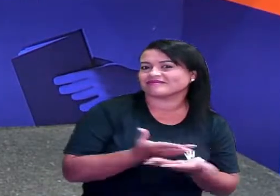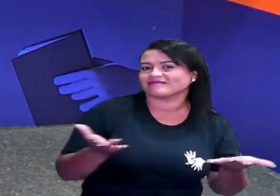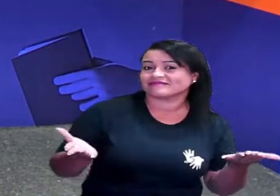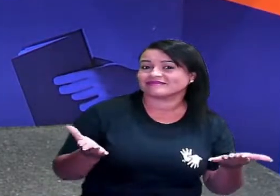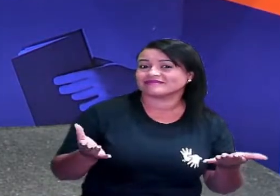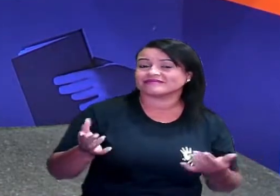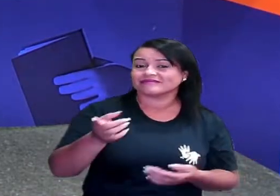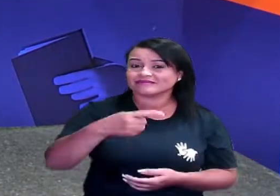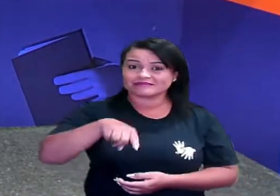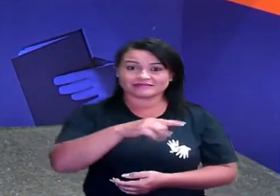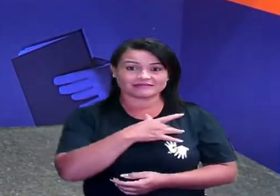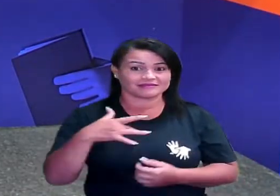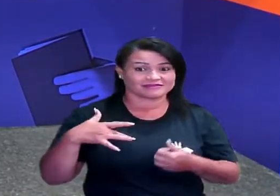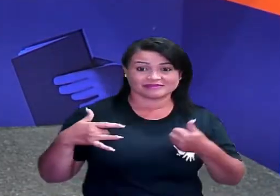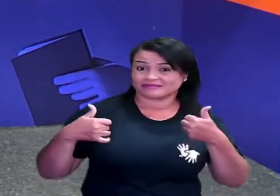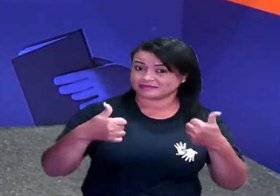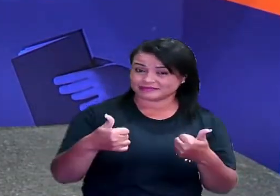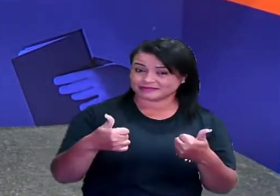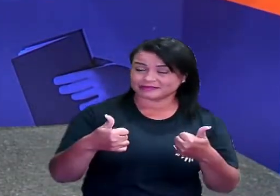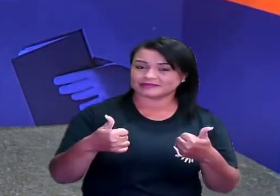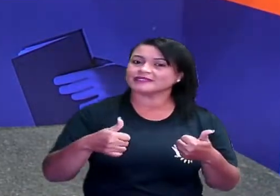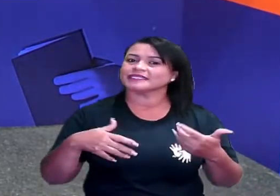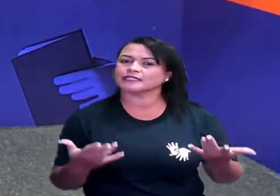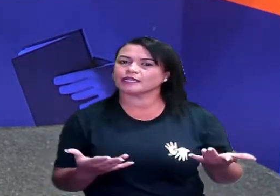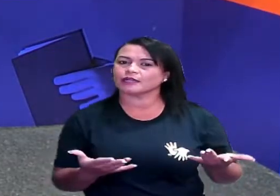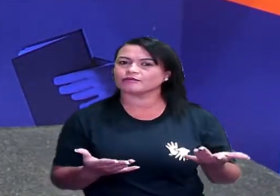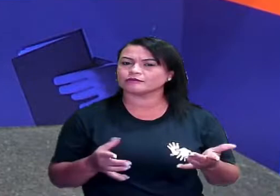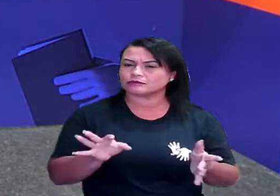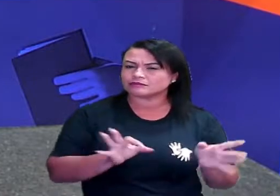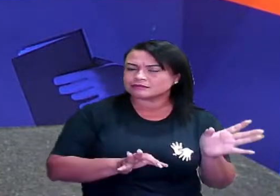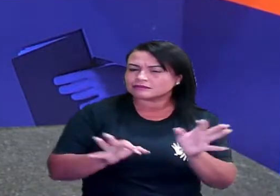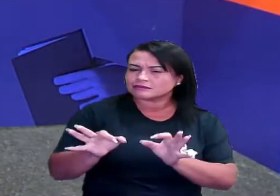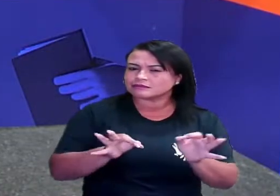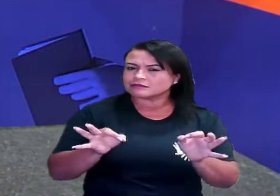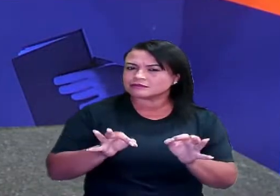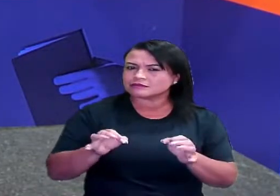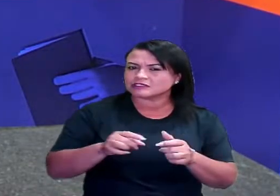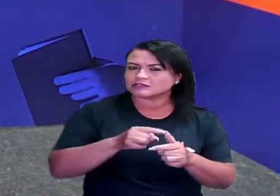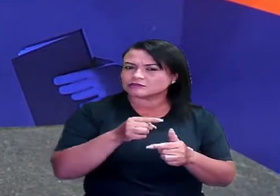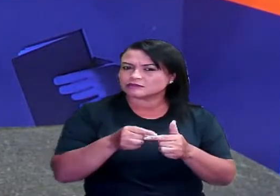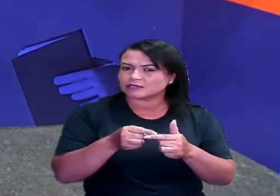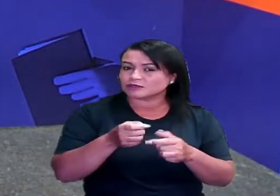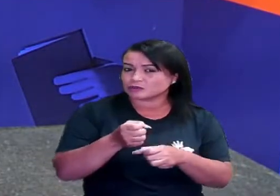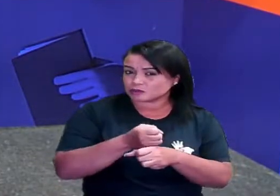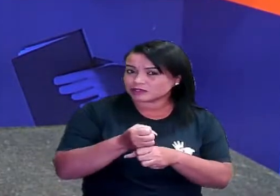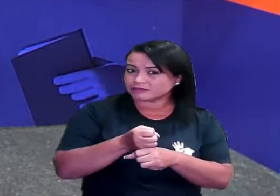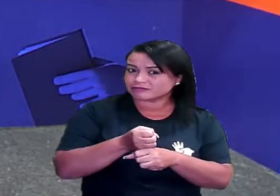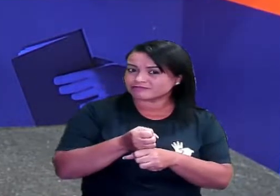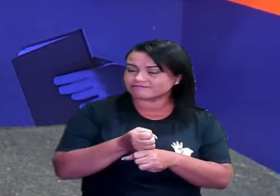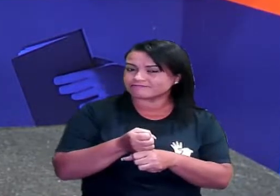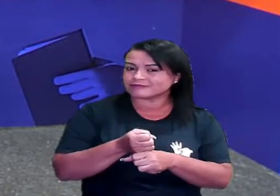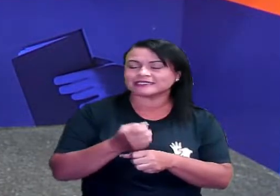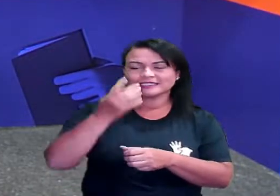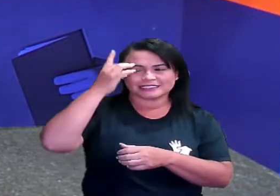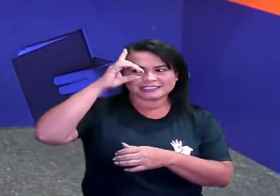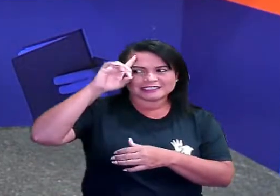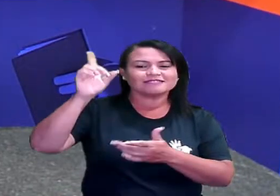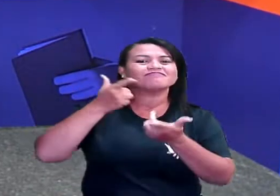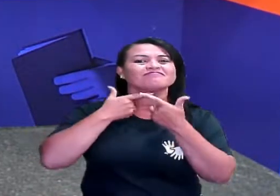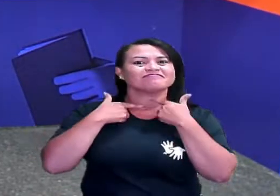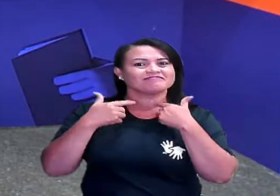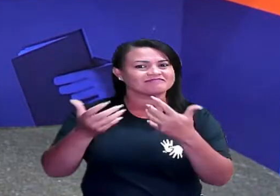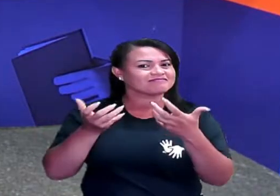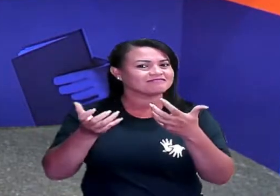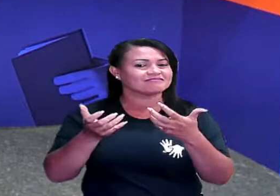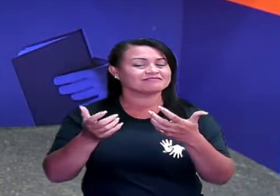turma! E aí, tudo bem com vocês? Estão preparados para mais um ano? Se Deus quiser,